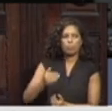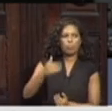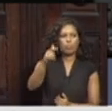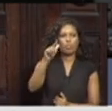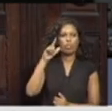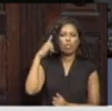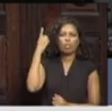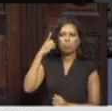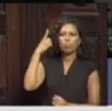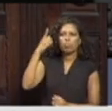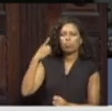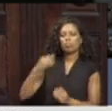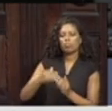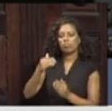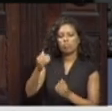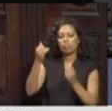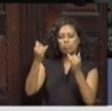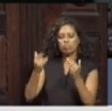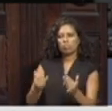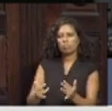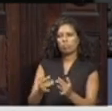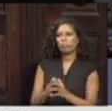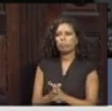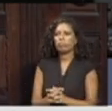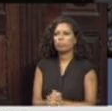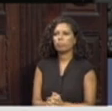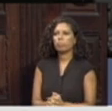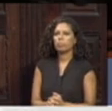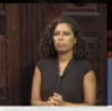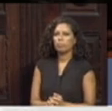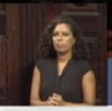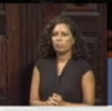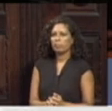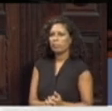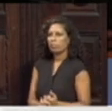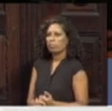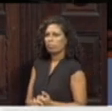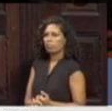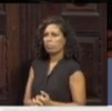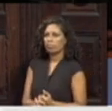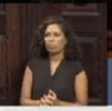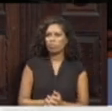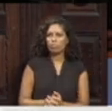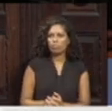Isso é absolutamente necessário. Obrigado, senhora presidente.